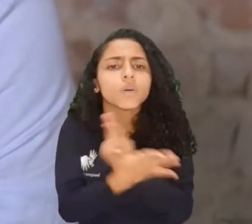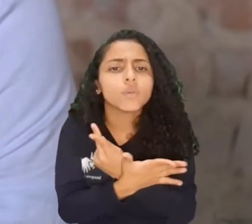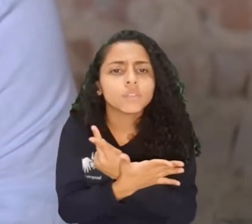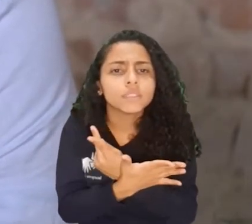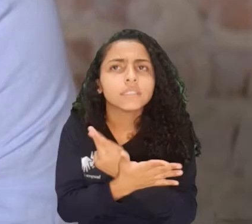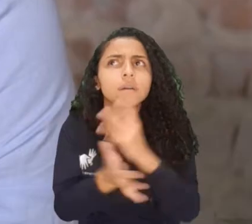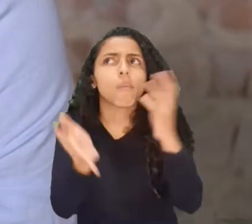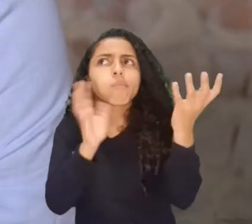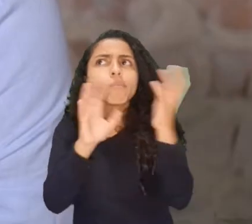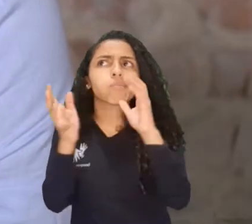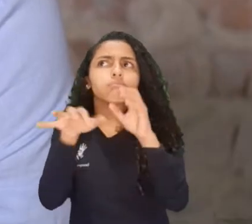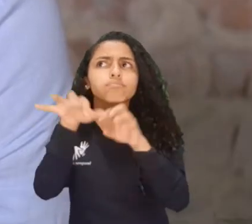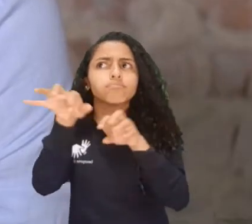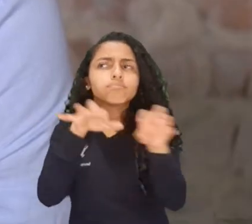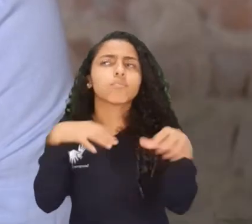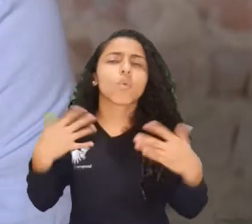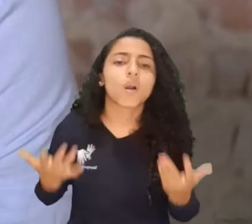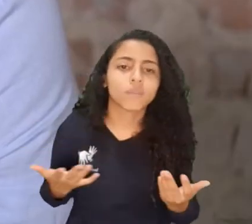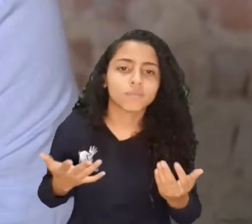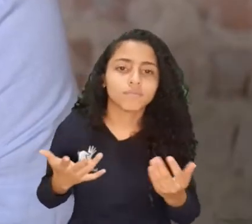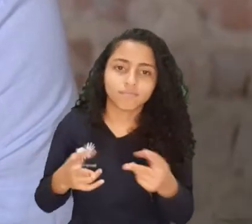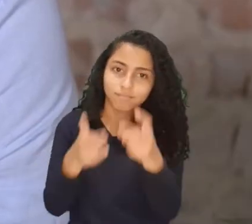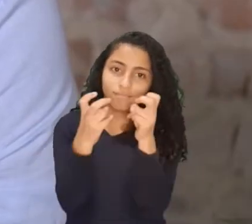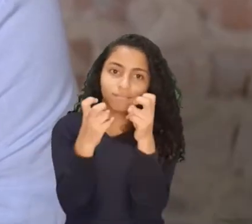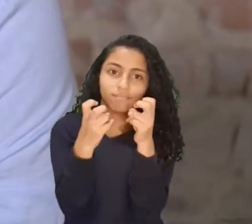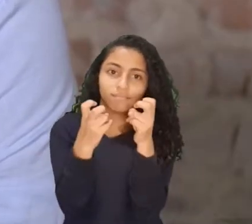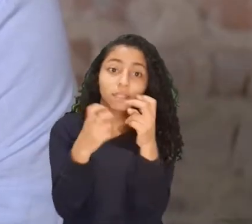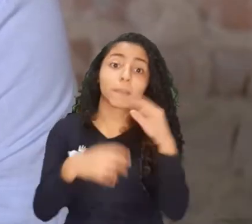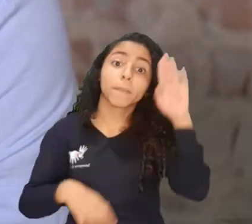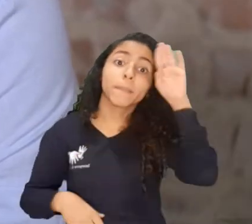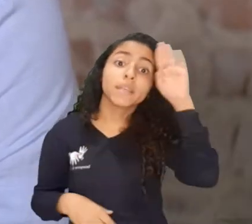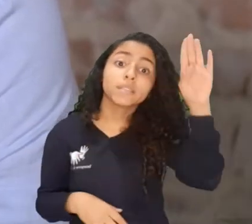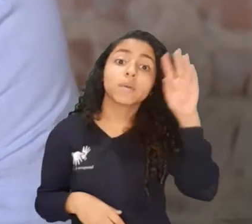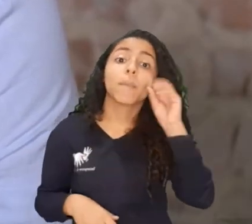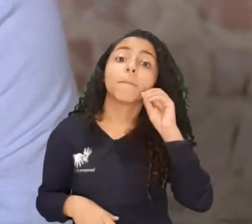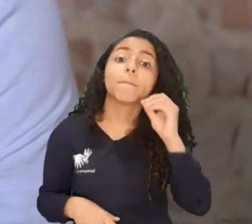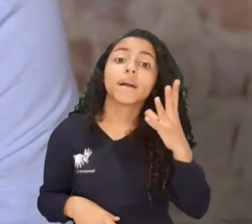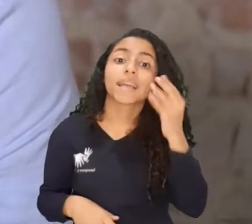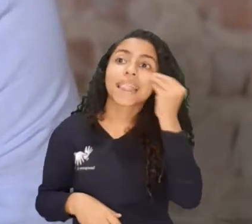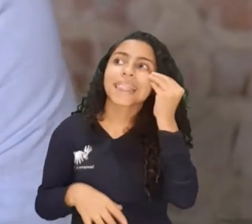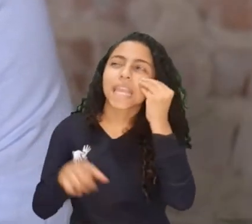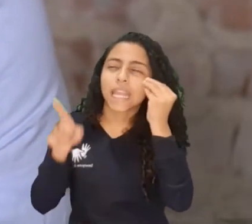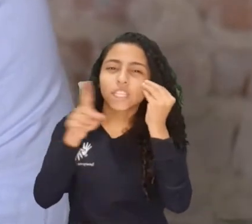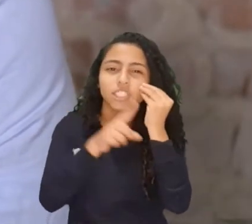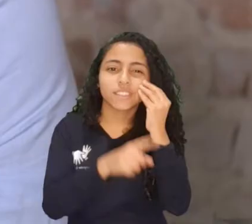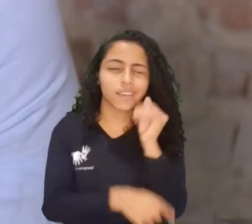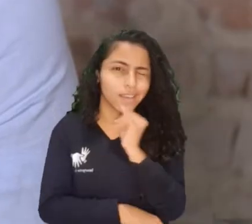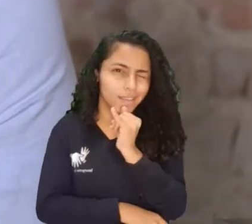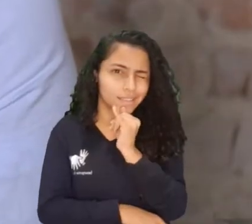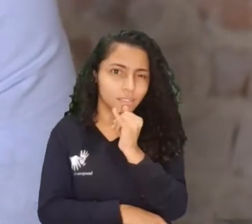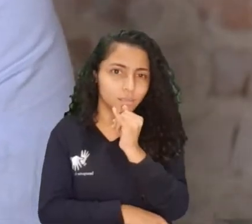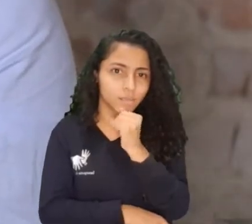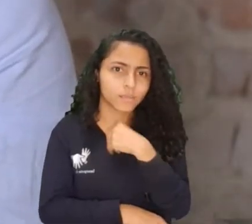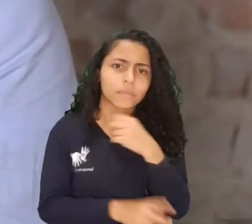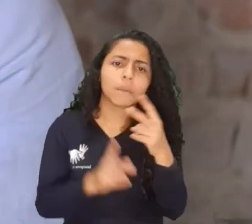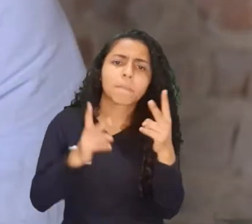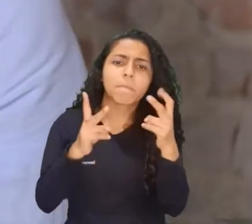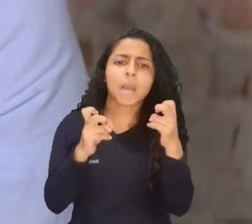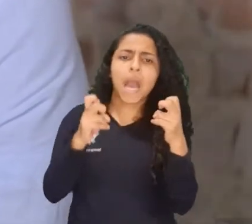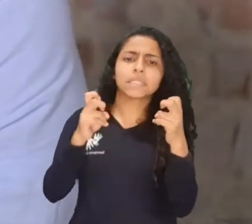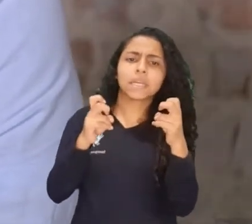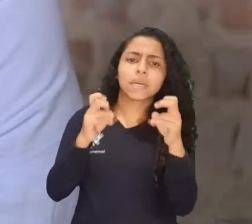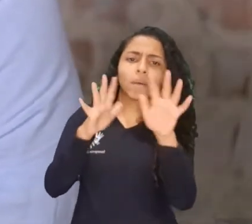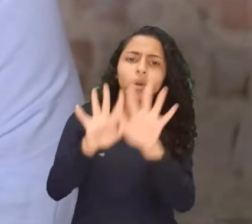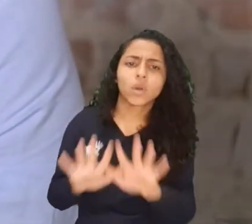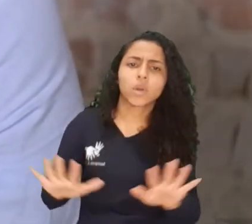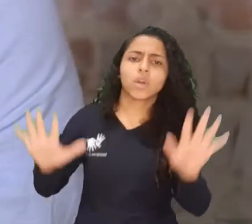exemplo. E eles são super úteis para testar cenários. Então, quando nós dizemos, por exemplo, que há um cenário em que o mundo não pode passar acima de 1,5